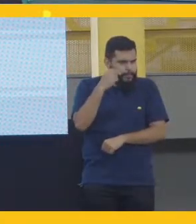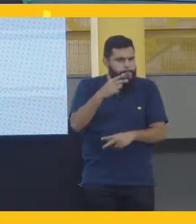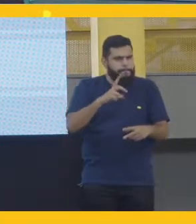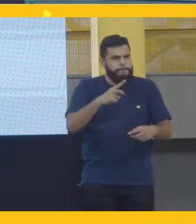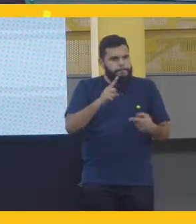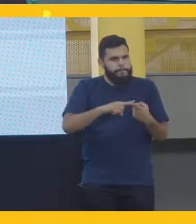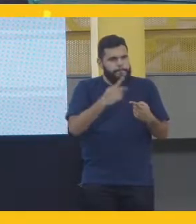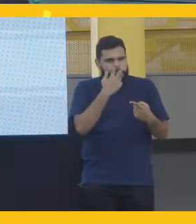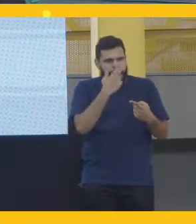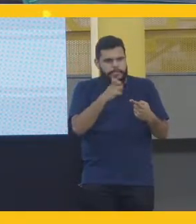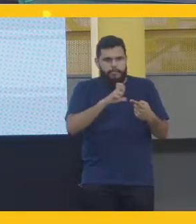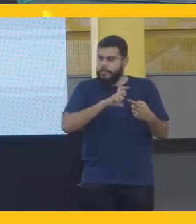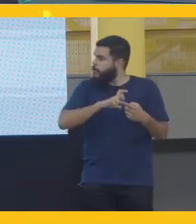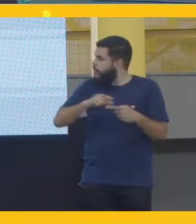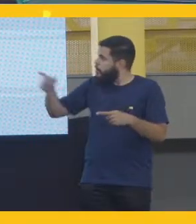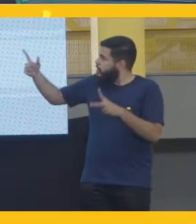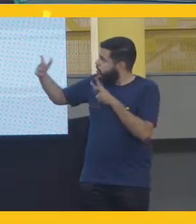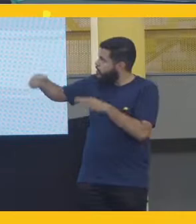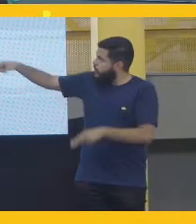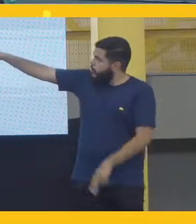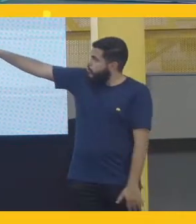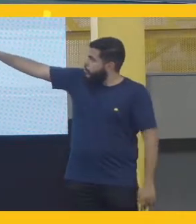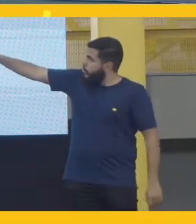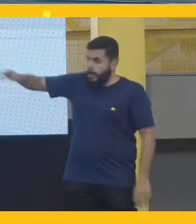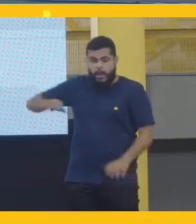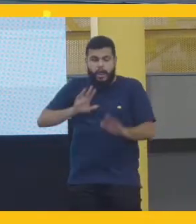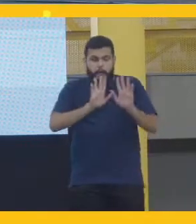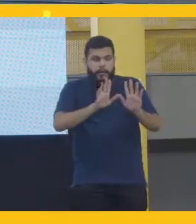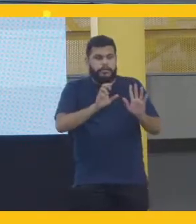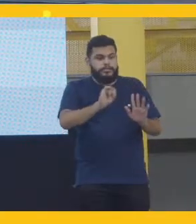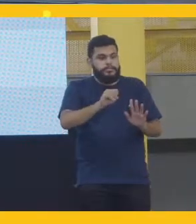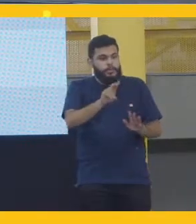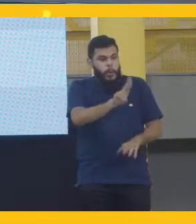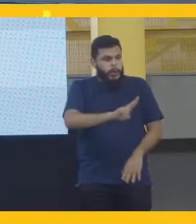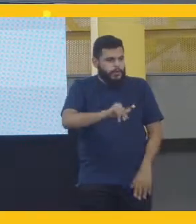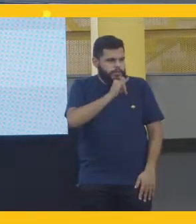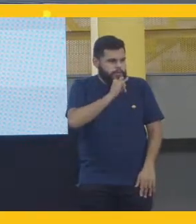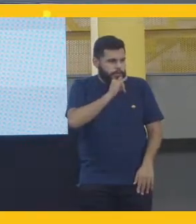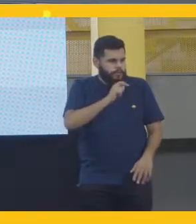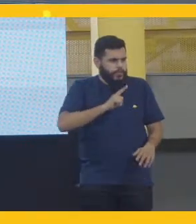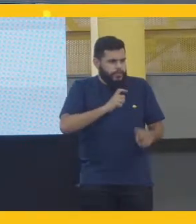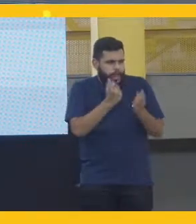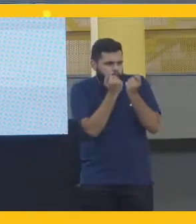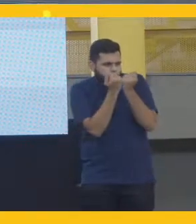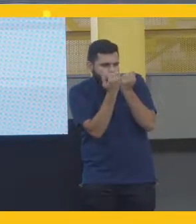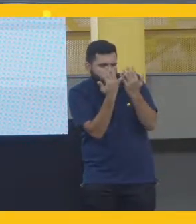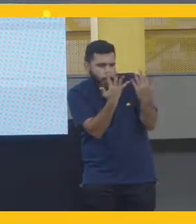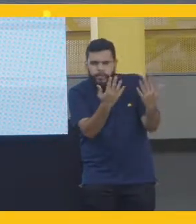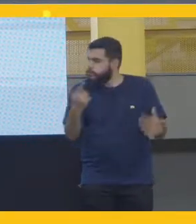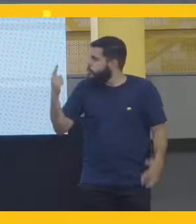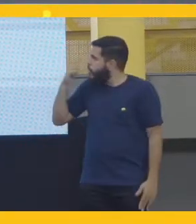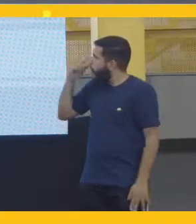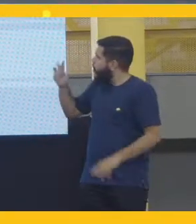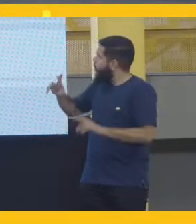sombra dura. Mas se você tiver fontes de luz extensas, a sombra